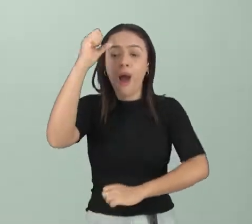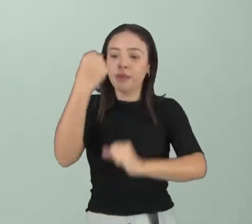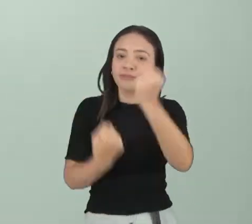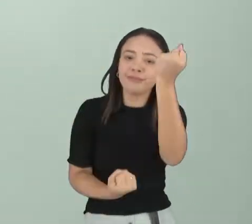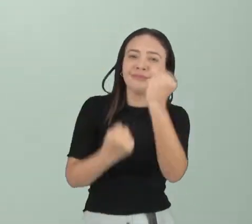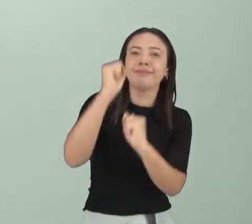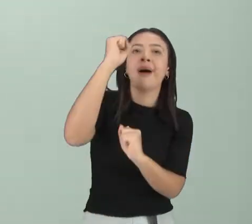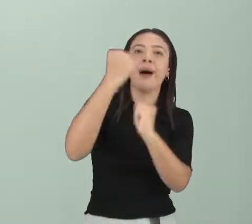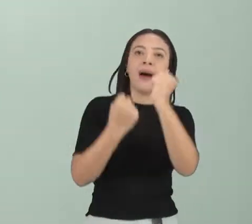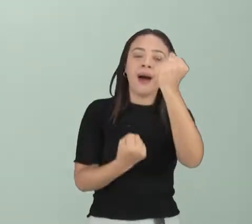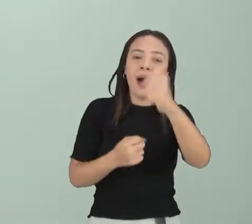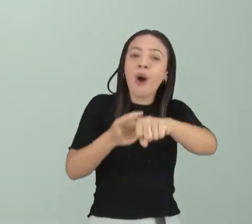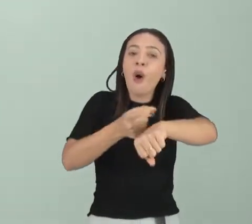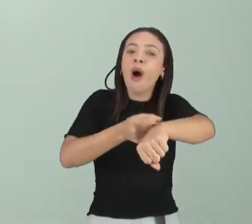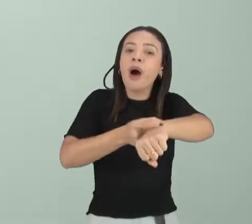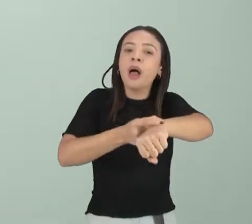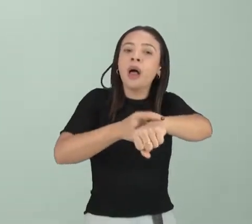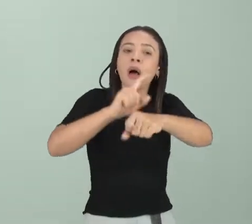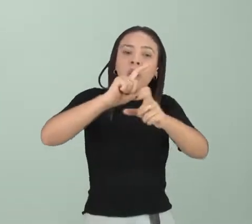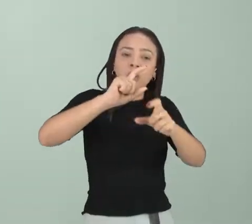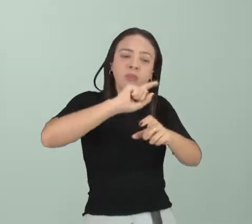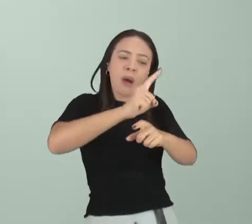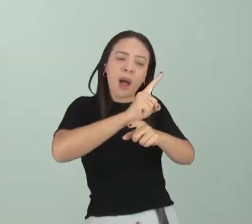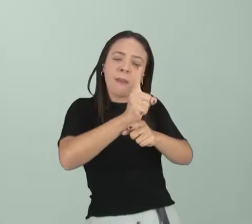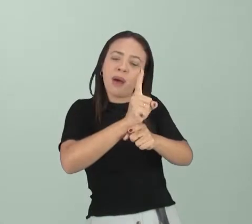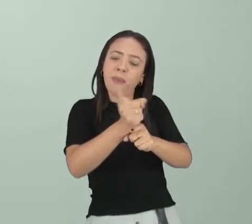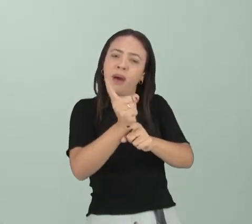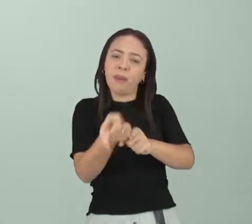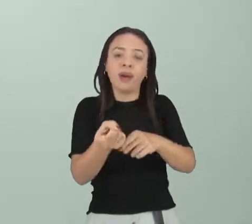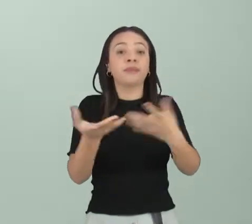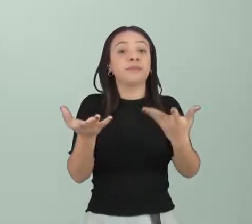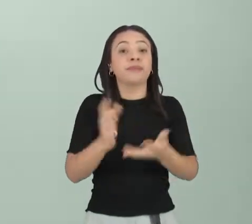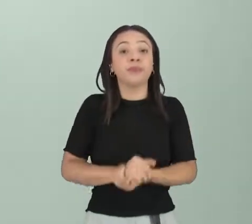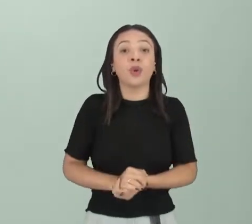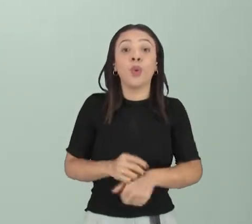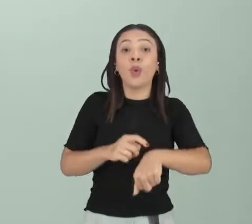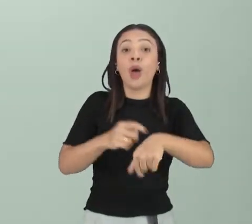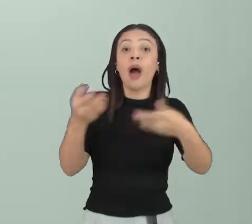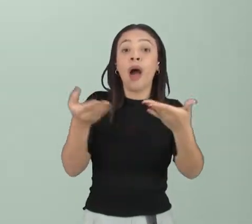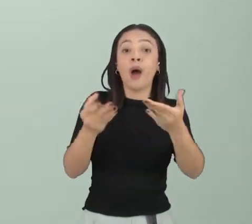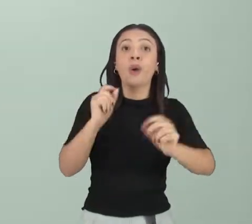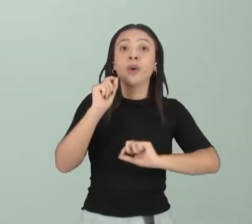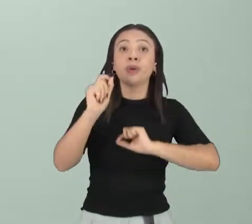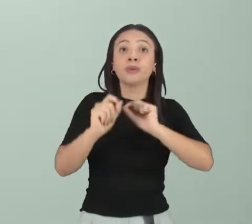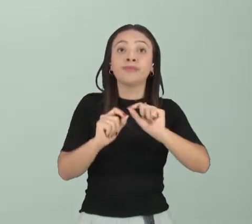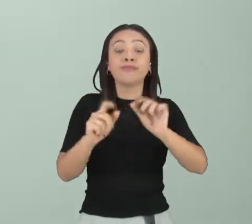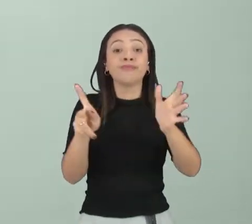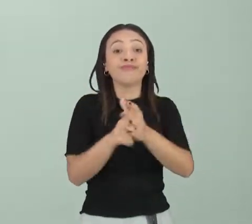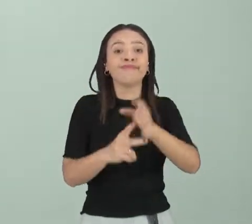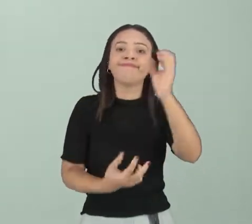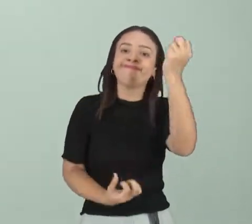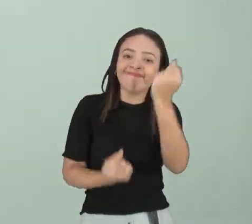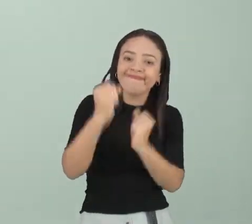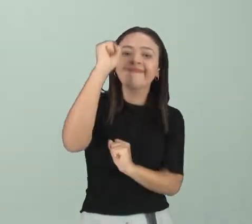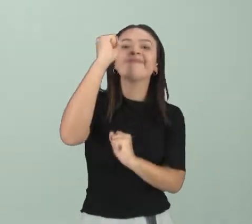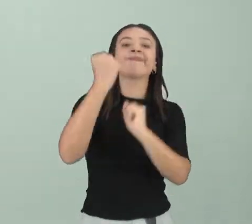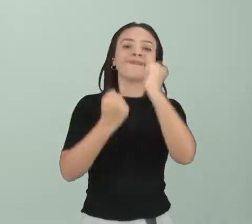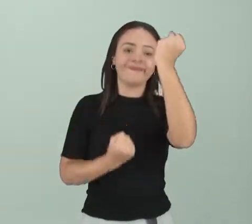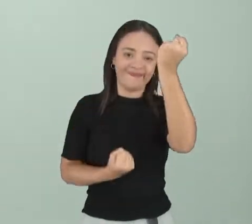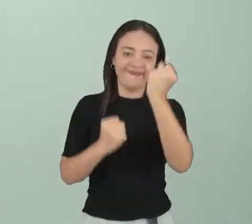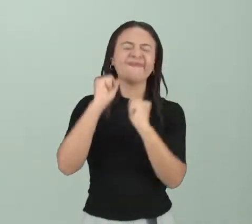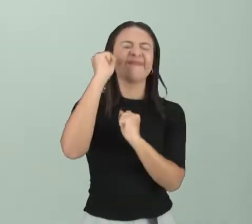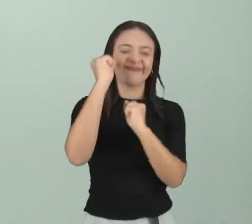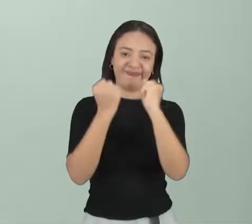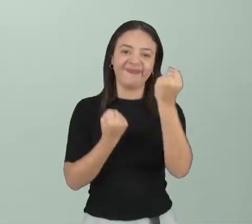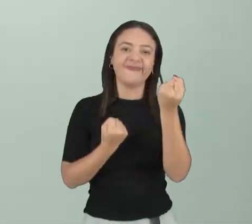das máquinas da do relógio mecânico E aí agora o se você passa assim então o tempo da fábrica né